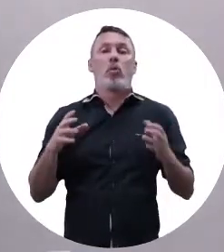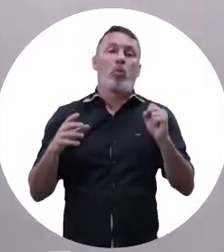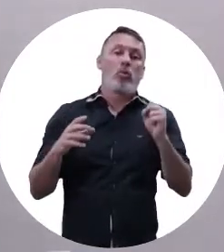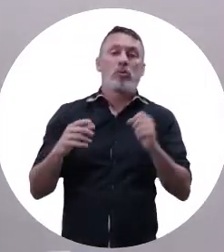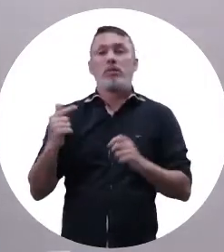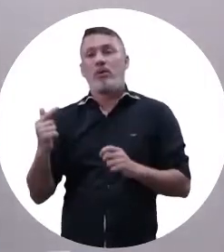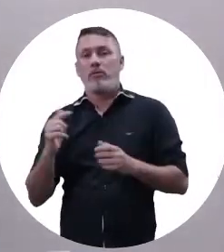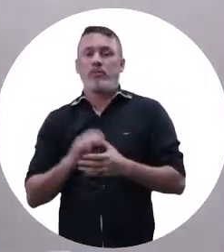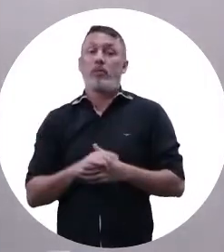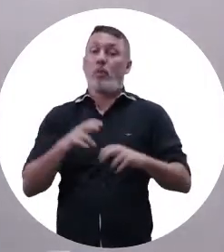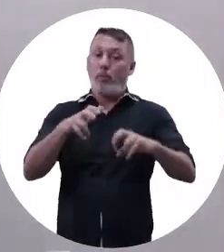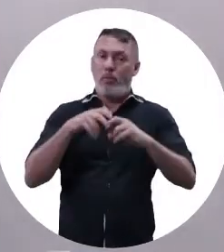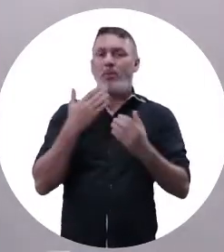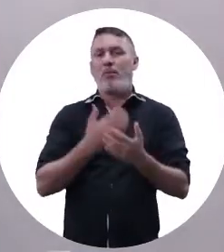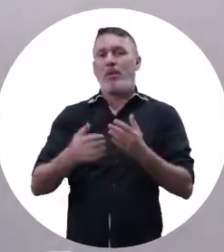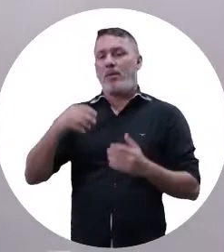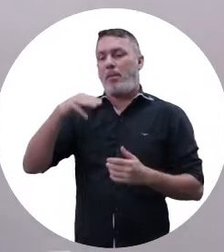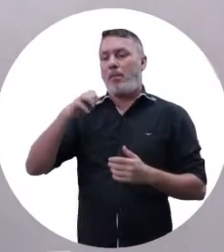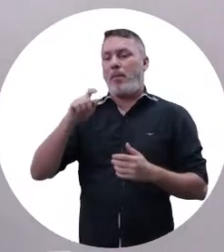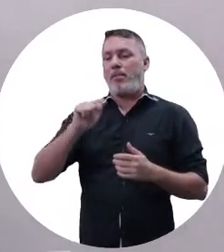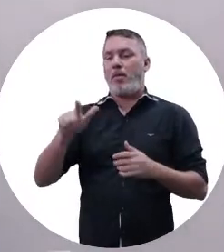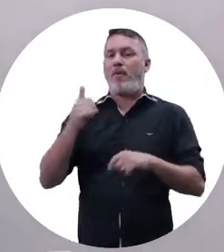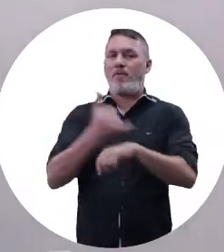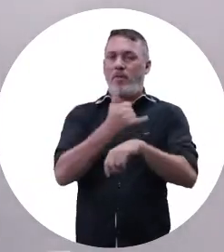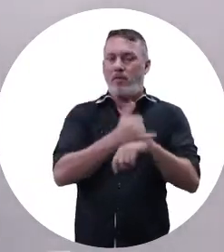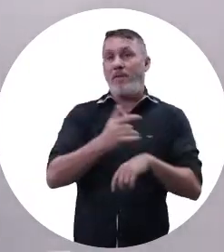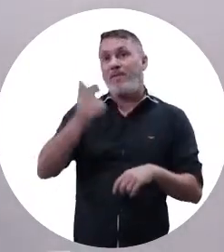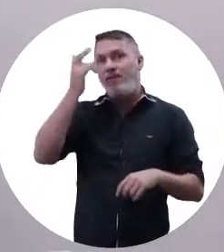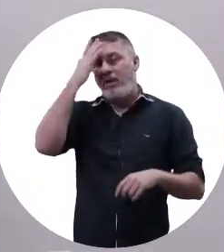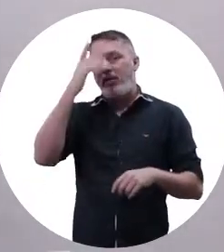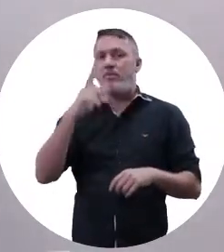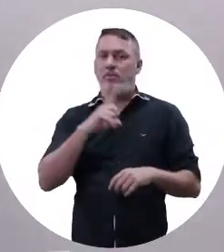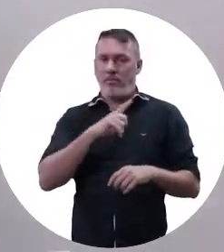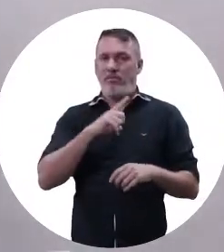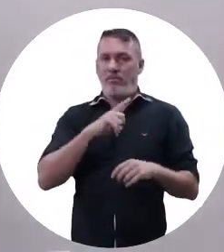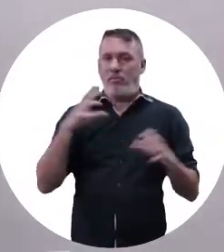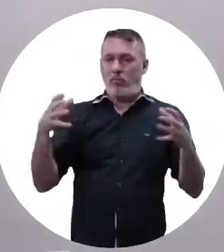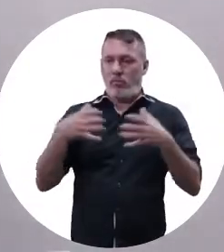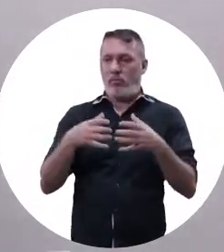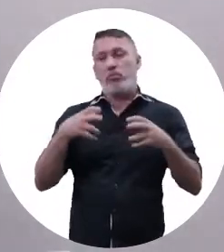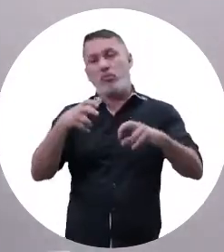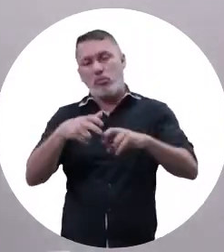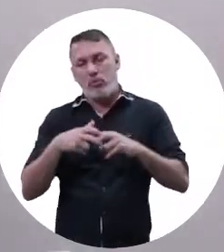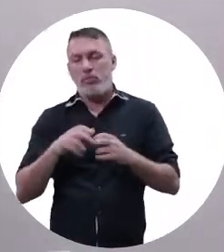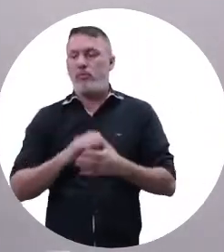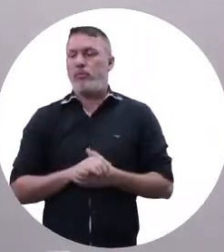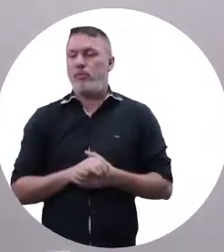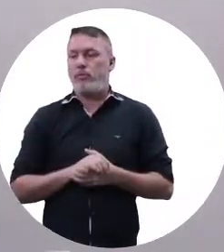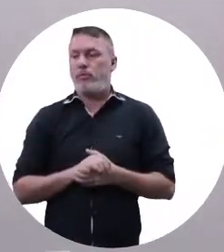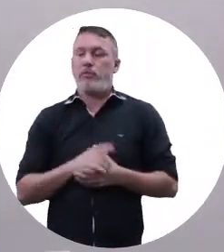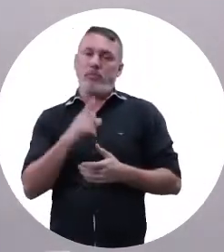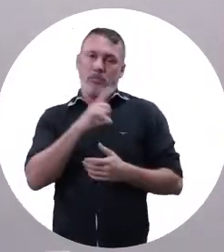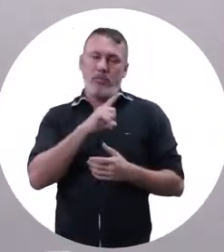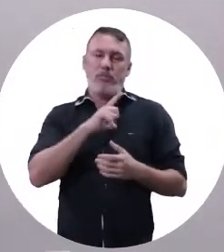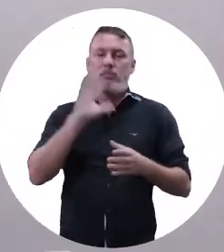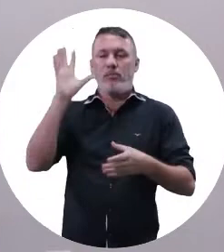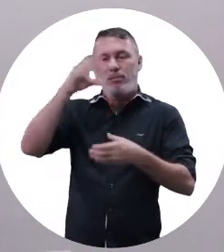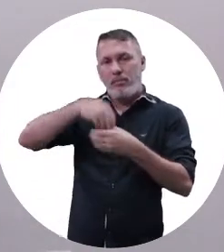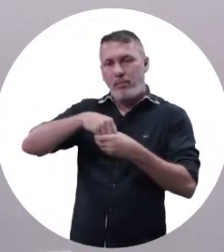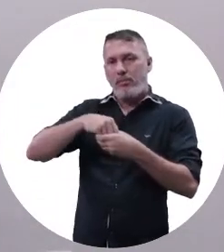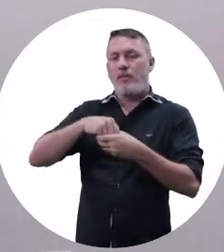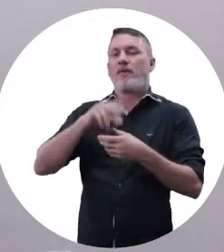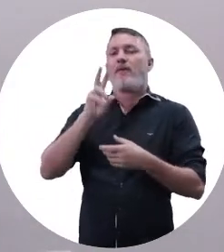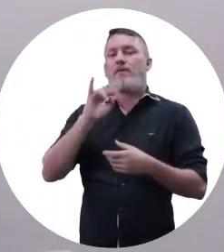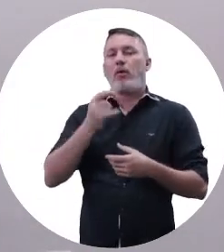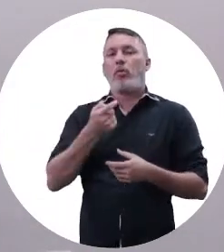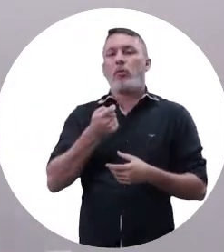elétrons? Por isso que o metal perde elétron, certo? Fica mais fácil de perder esse elétron. Então, ele vai pegar este